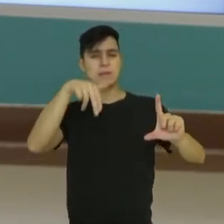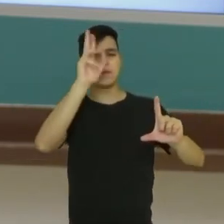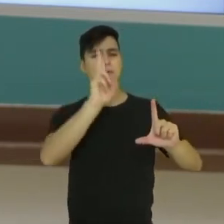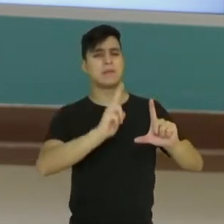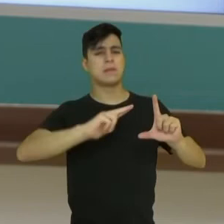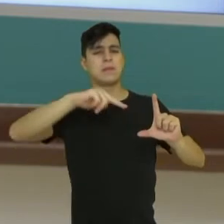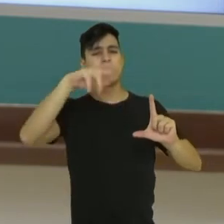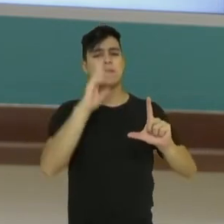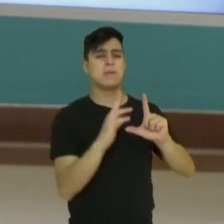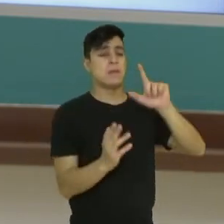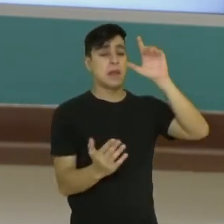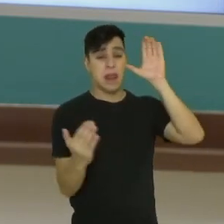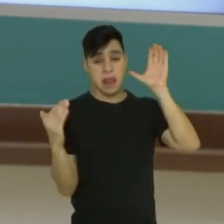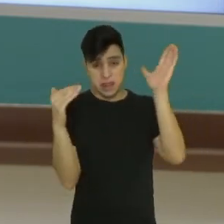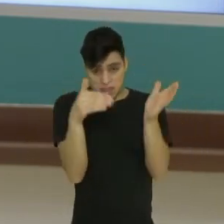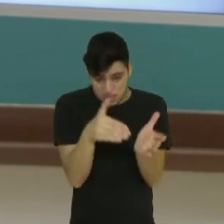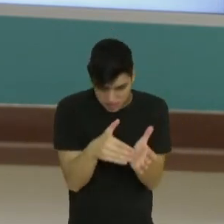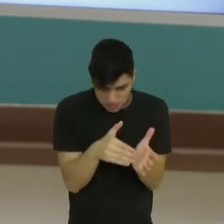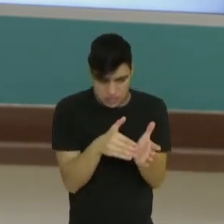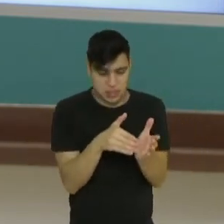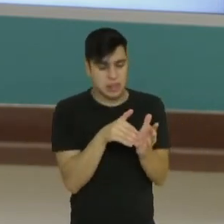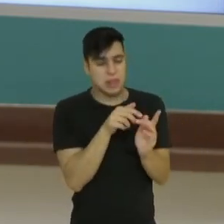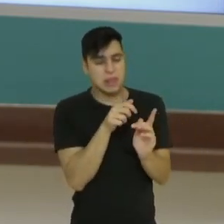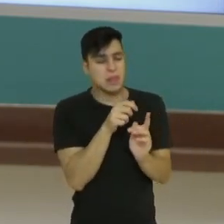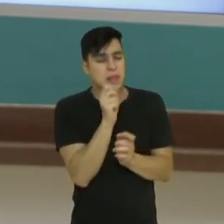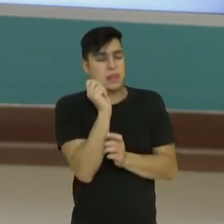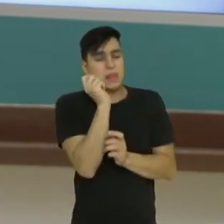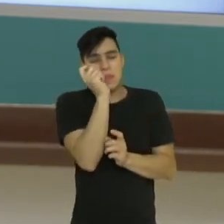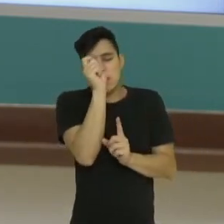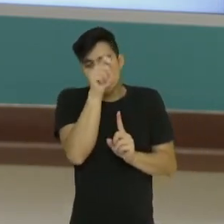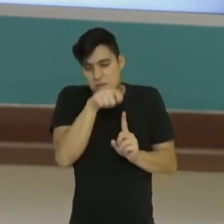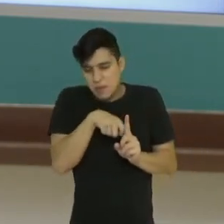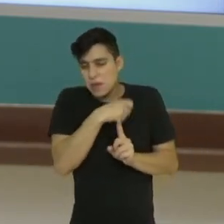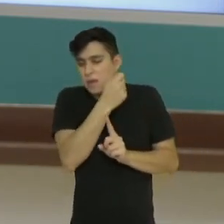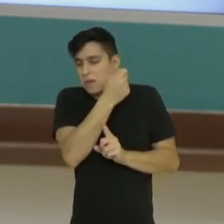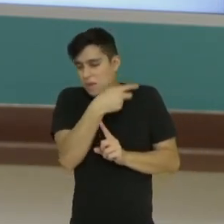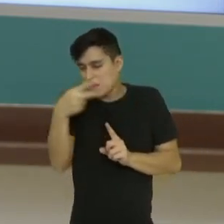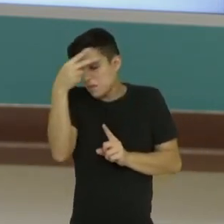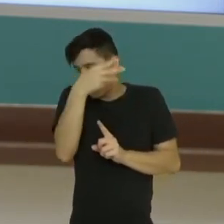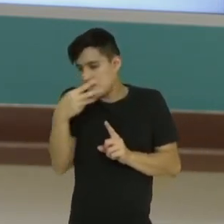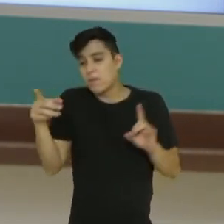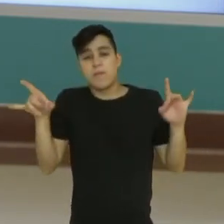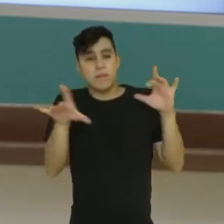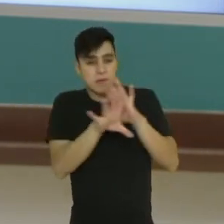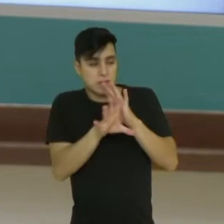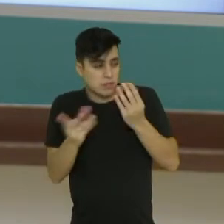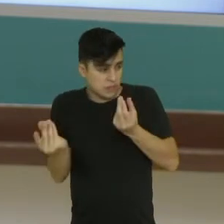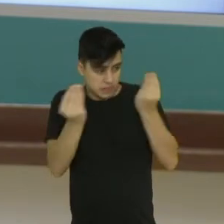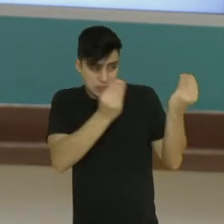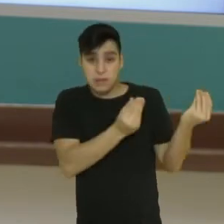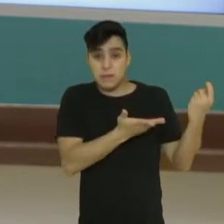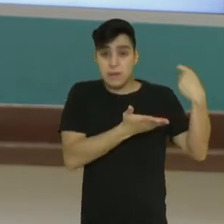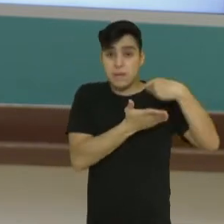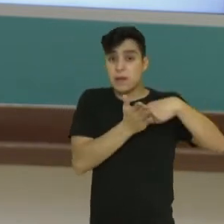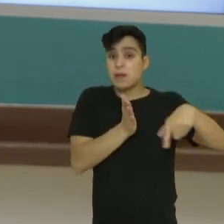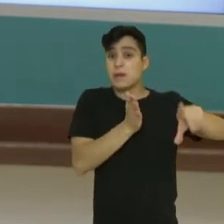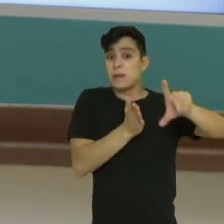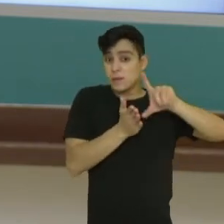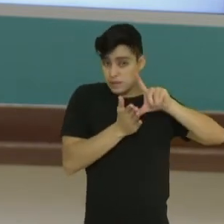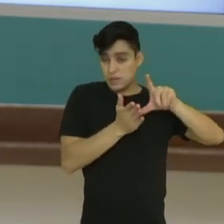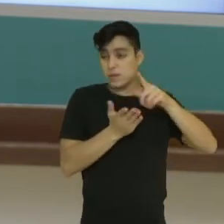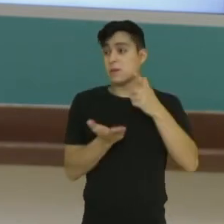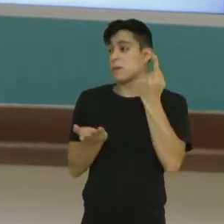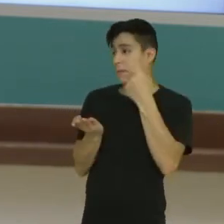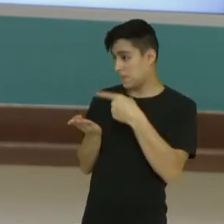fazendo a pintura, até que depois de mais ou menos um mês, 3 semanas, tinha uma pintura pronta real. E era feito por encomenda. Então, quer dizer,